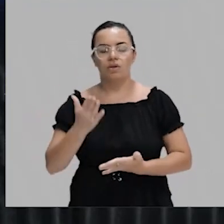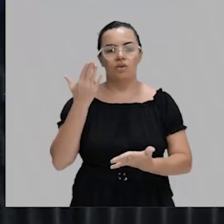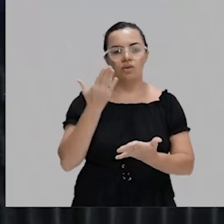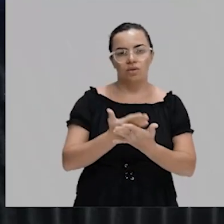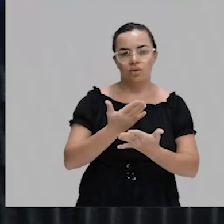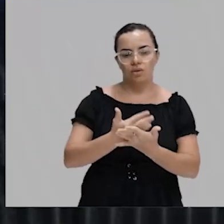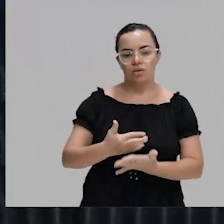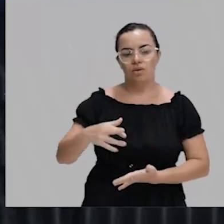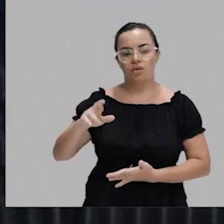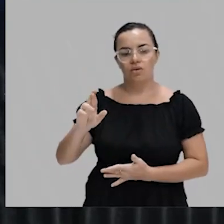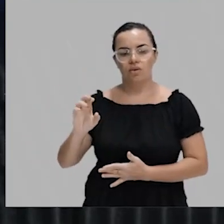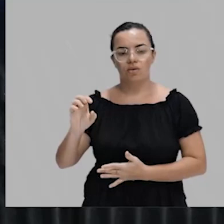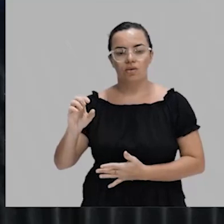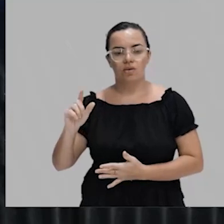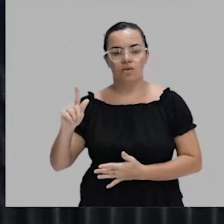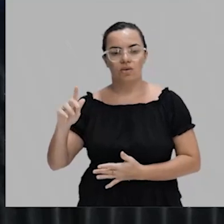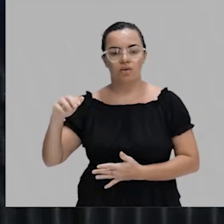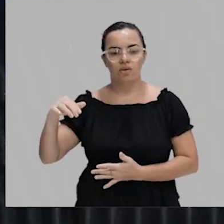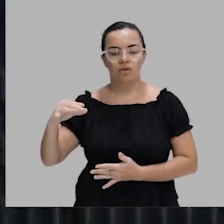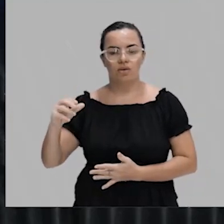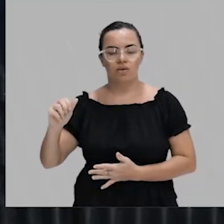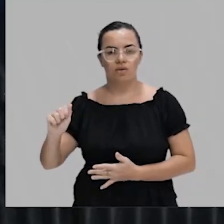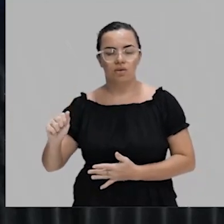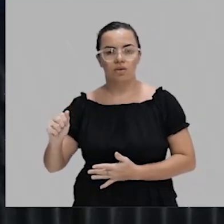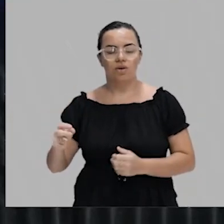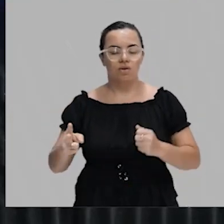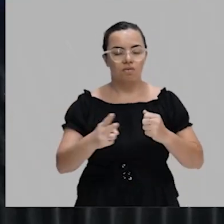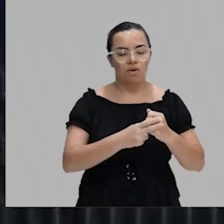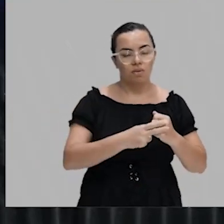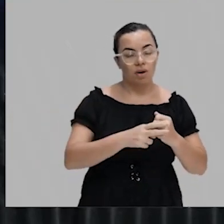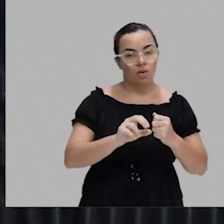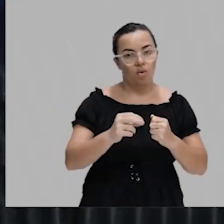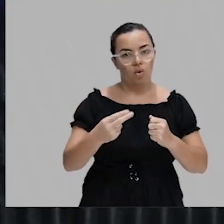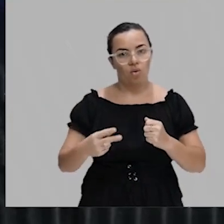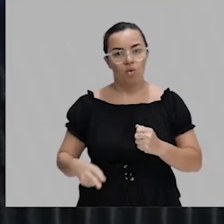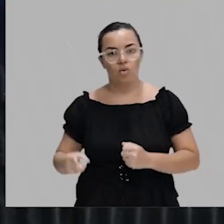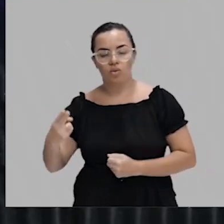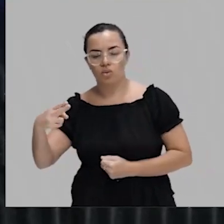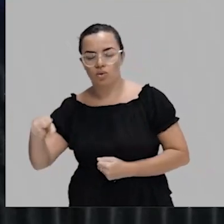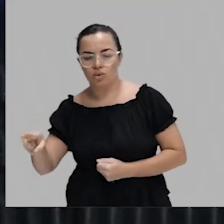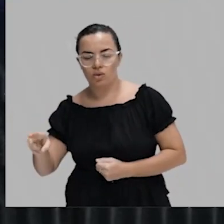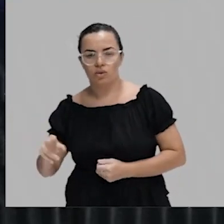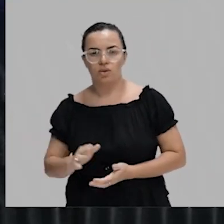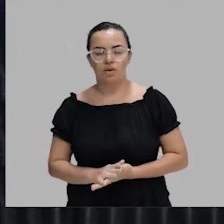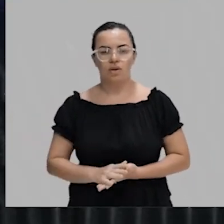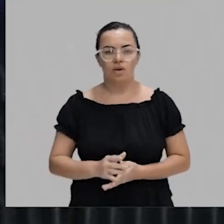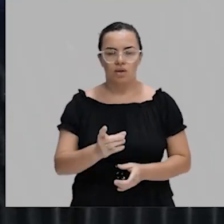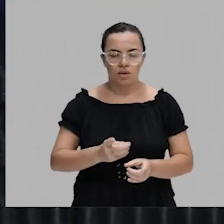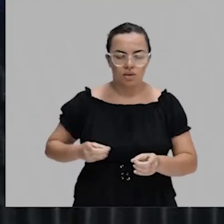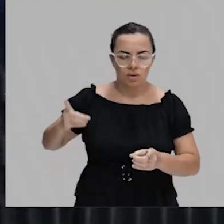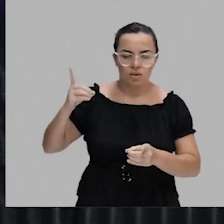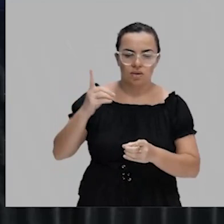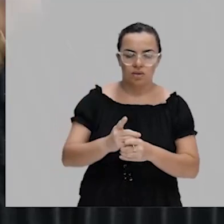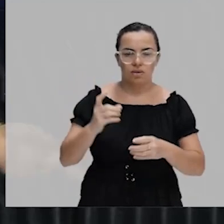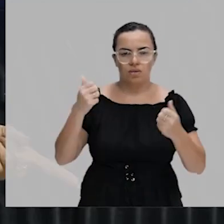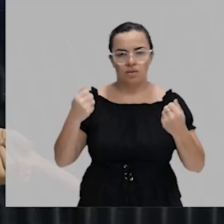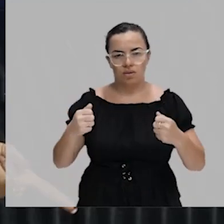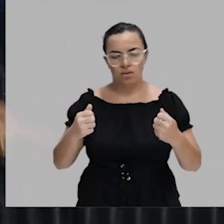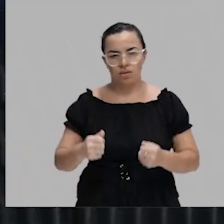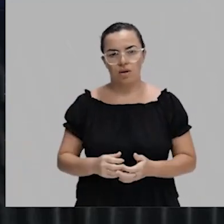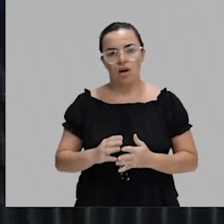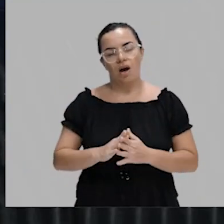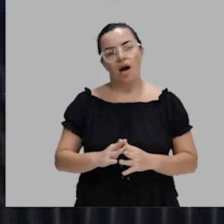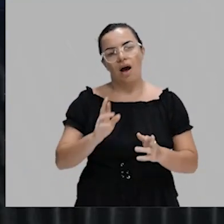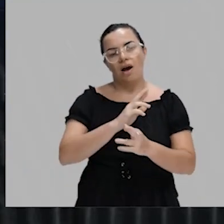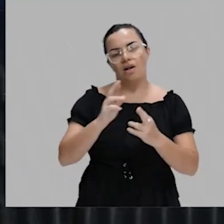regência verbal ou nominal, nós temos que descobrir qual é a relação daquele nome ou daquele verbo com o seu